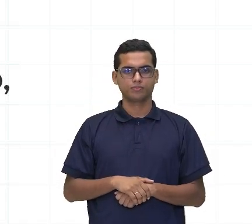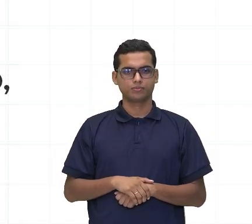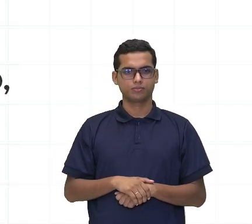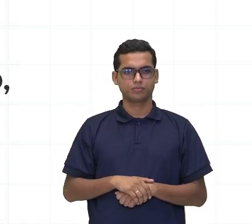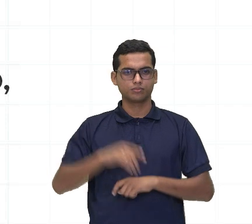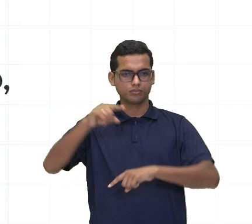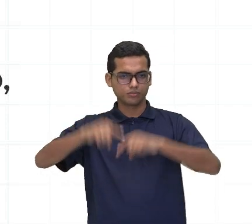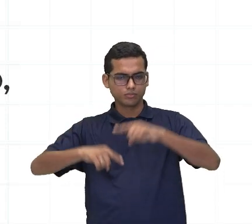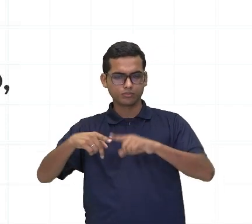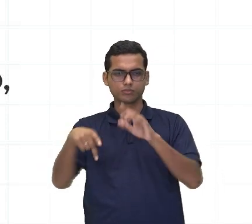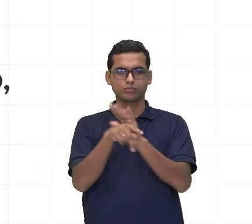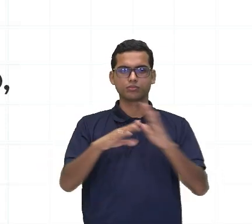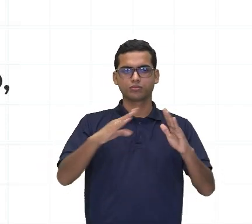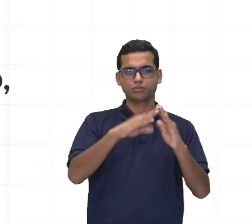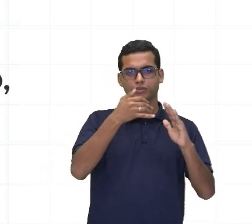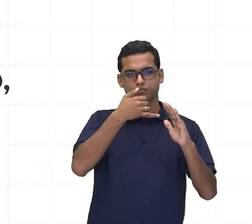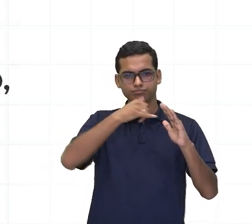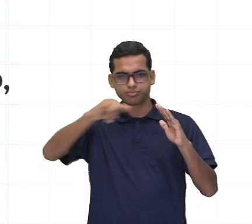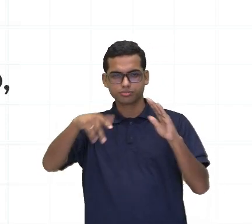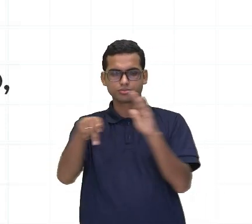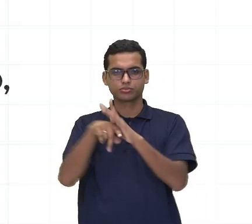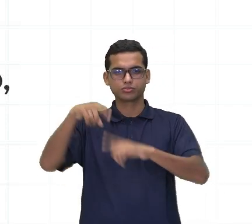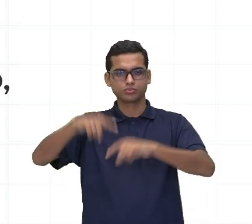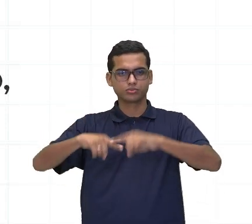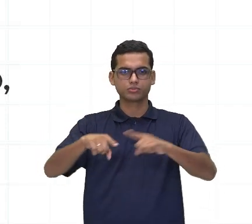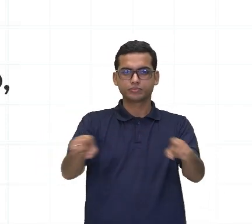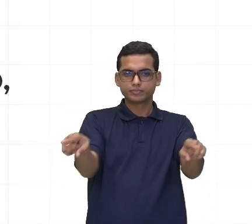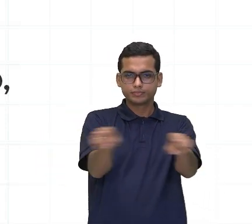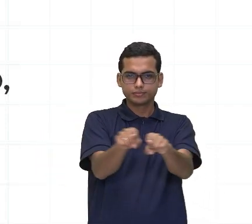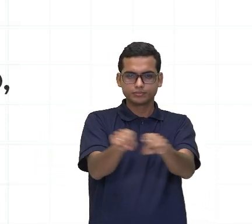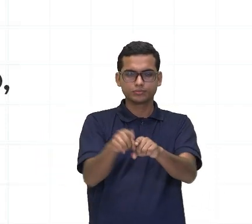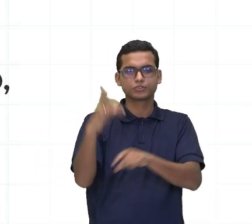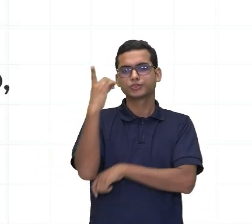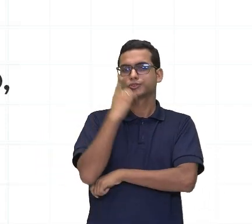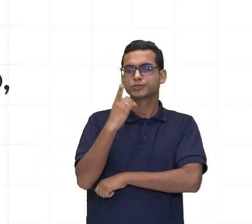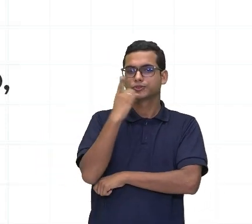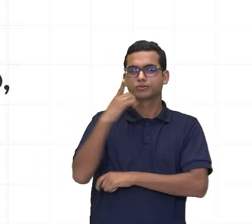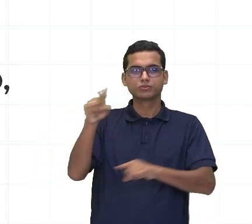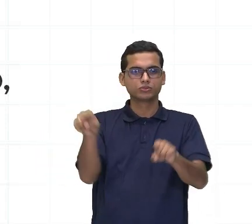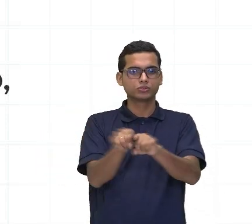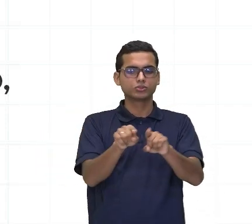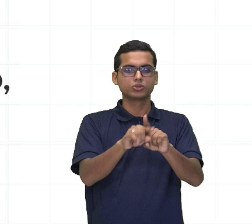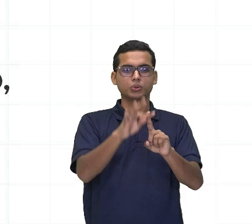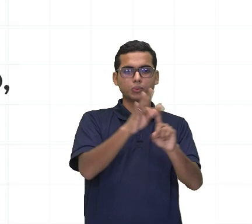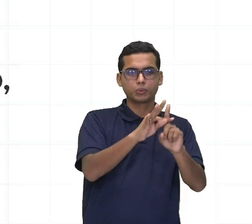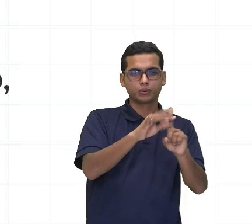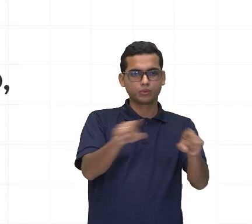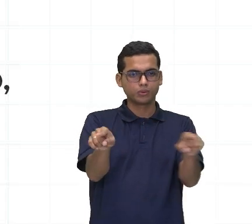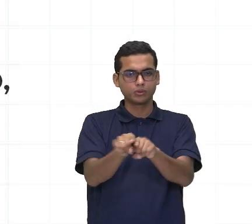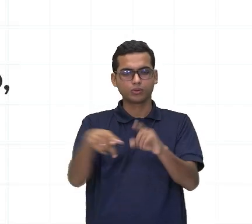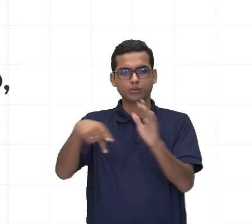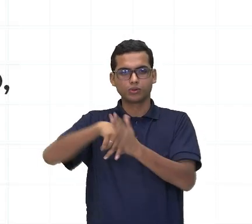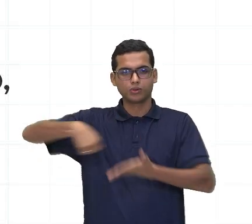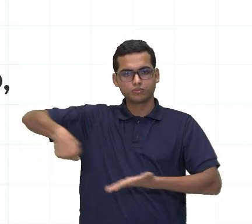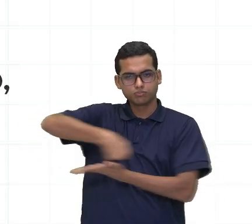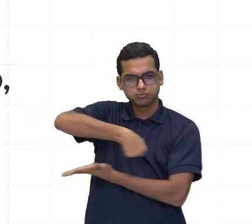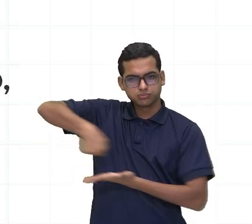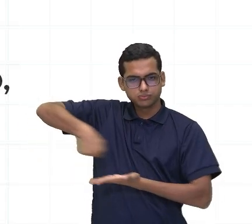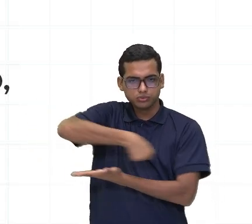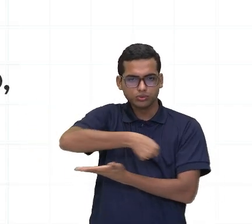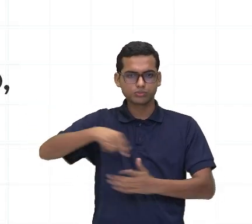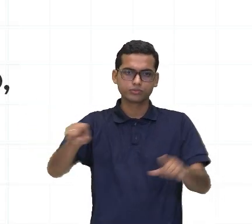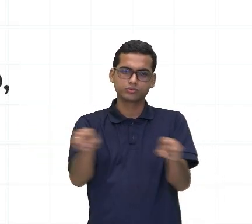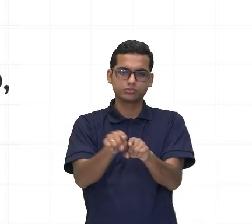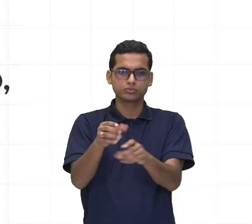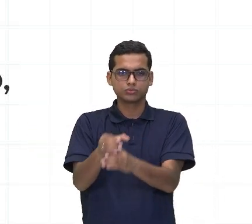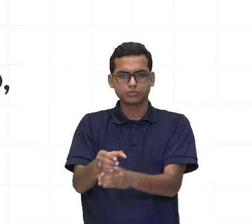termodinâmica aplicada em aparelhos e eletrodomésticos no cotidiano. Termômetro, ferro de passar roupa,